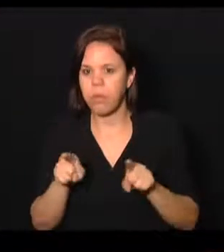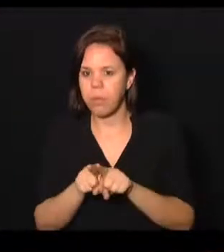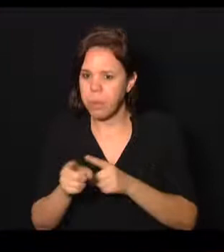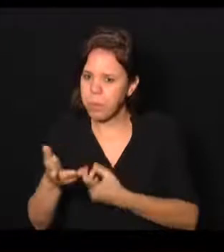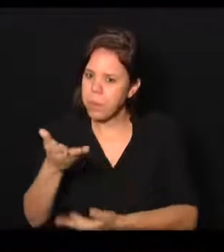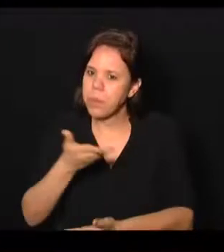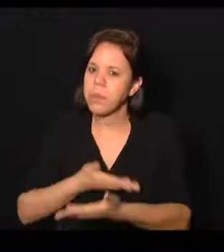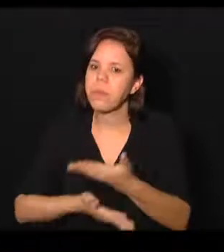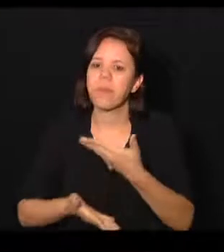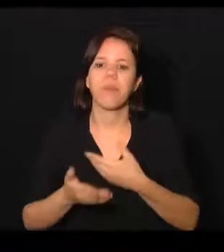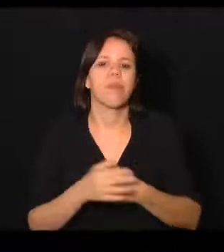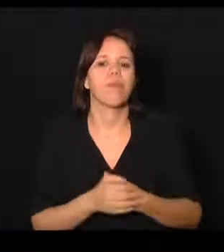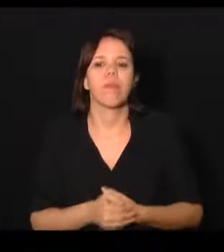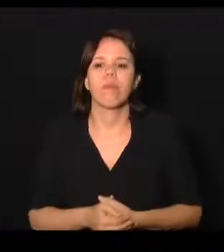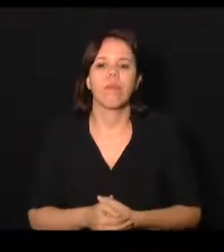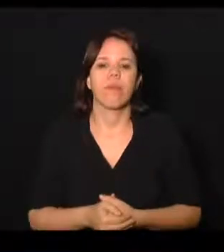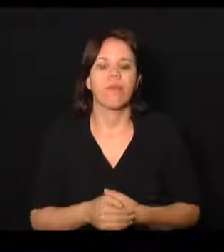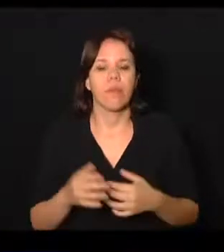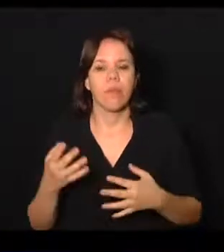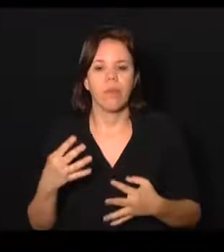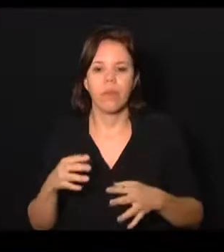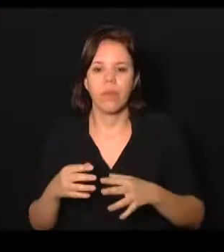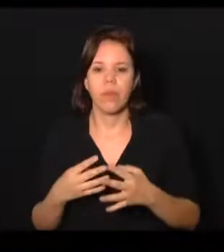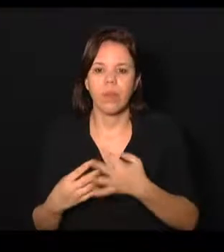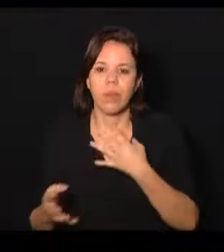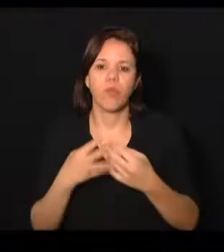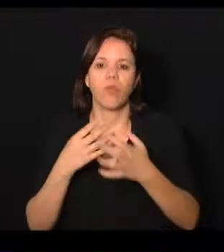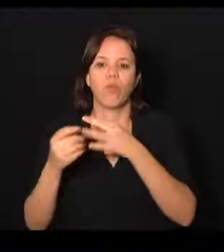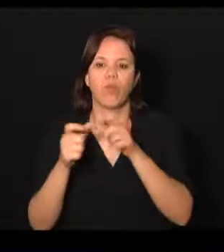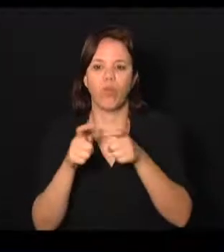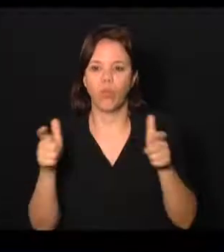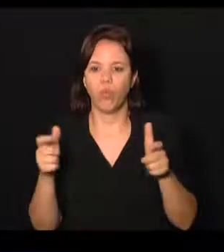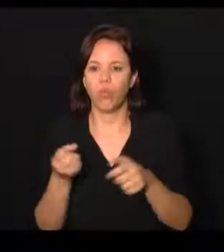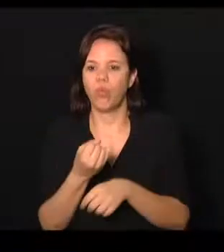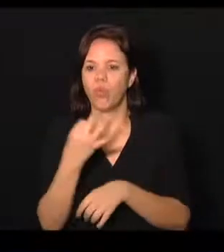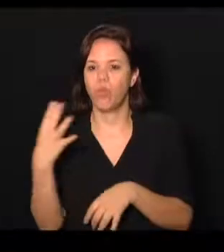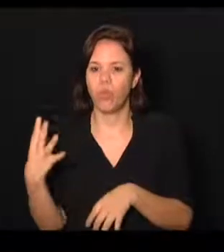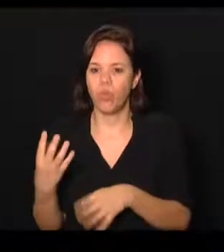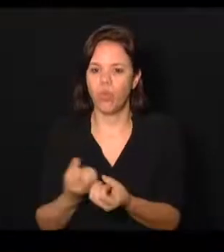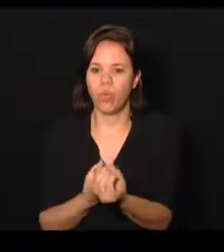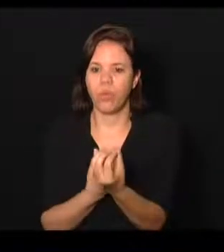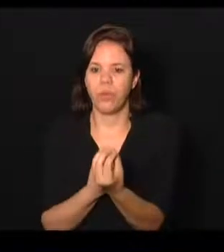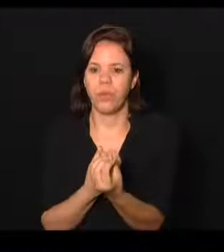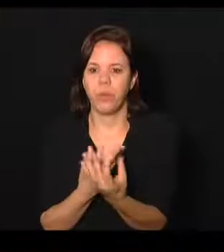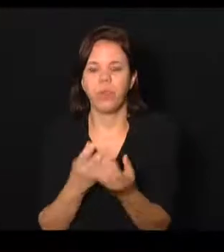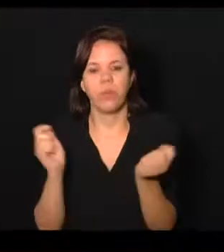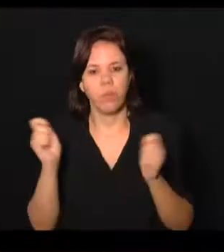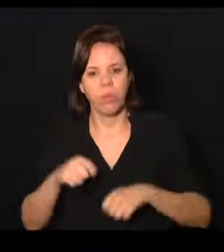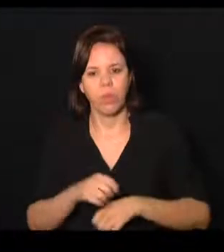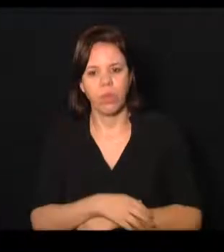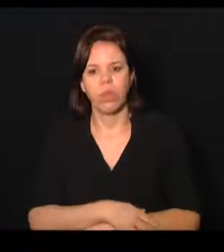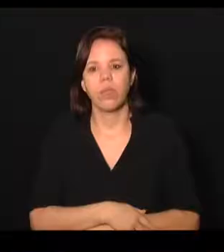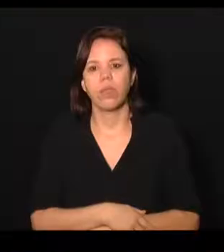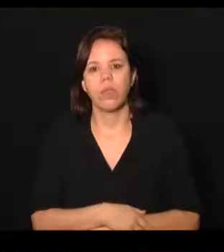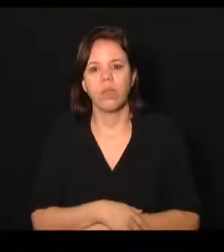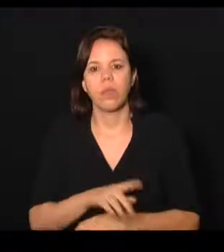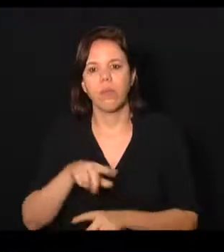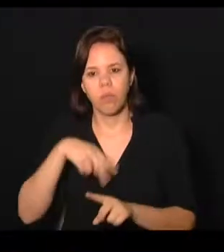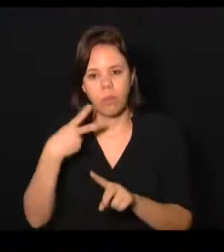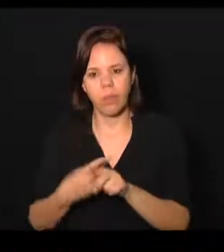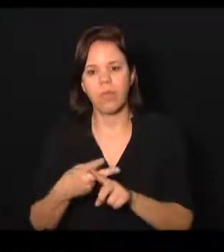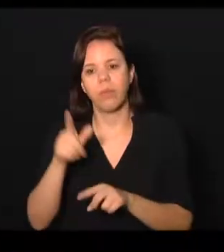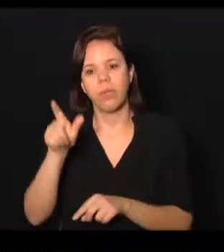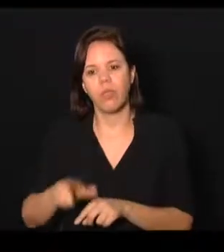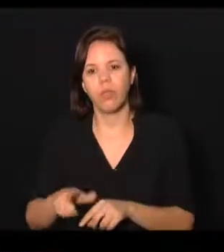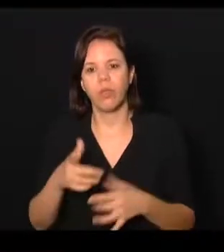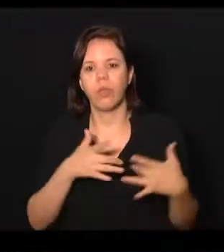compartilhar e multiplicar todas as informações e, se possível, ser mais um doador de